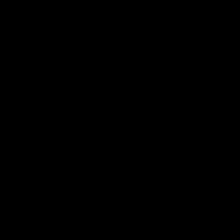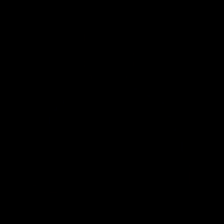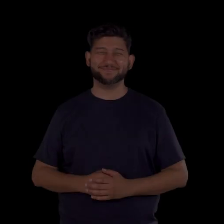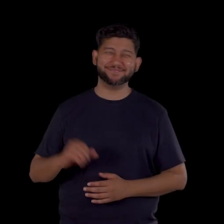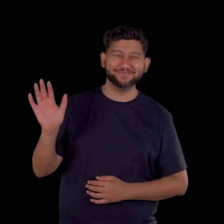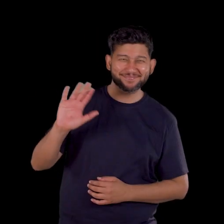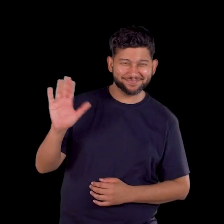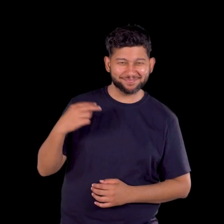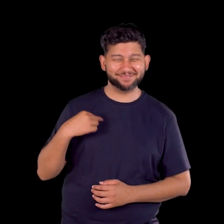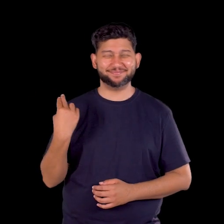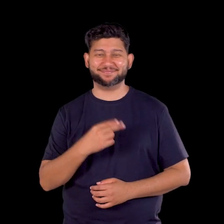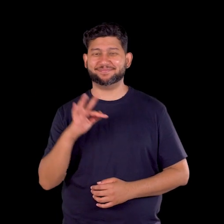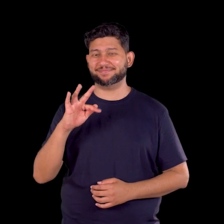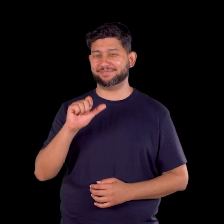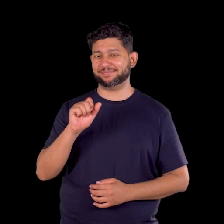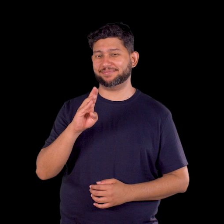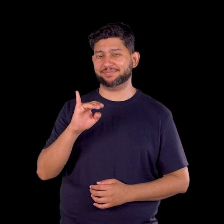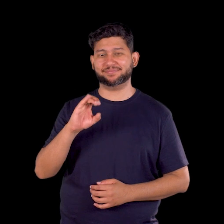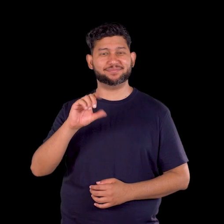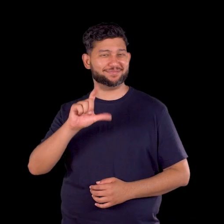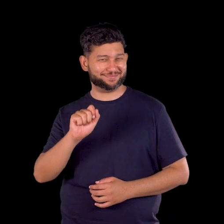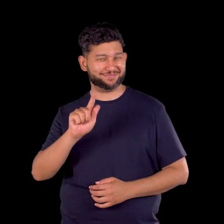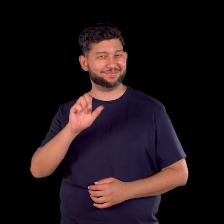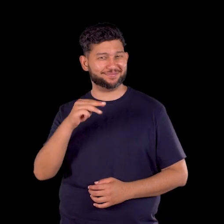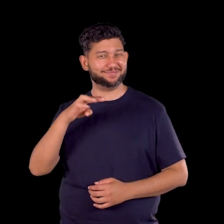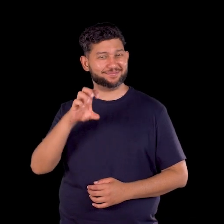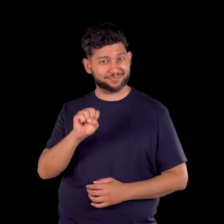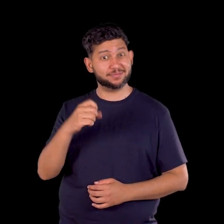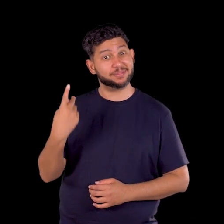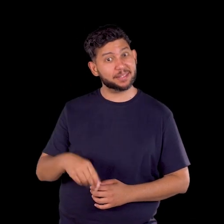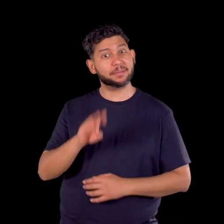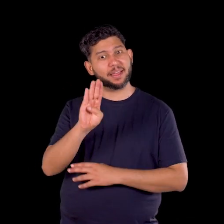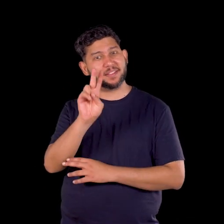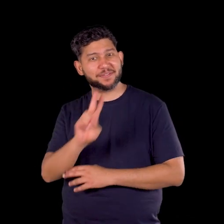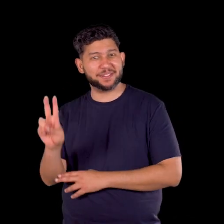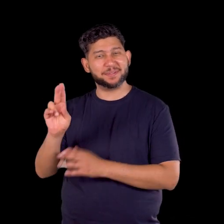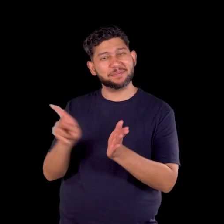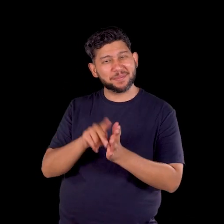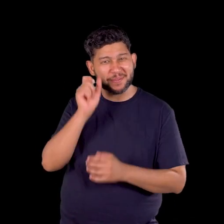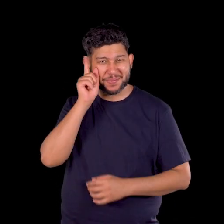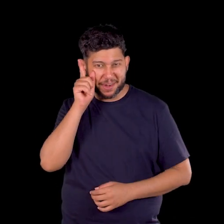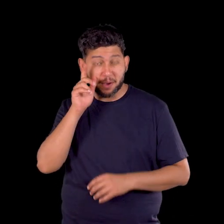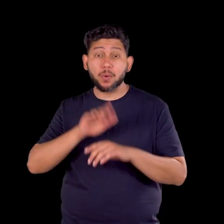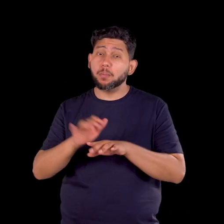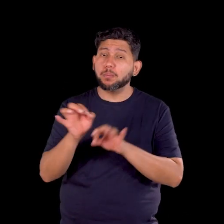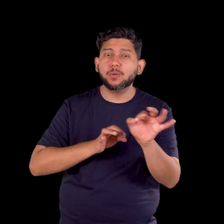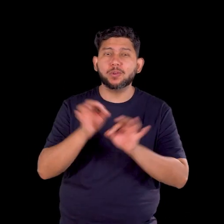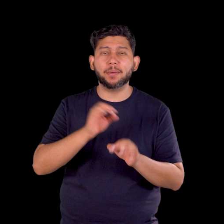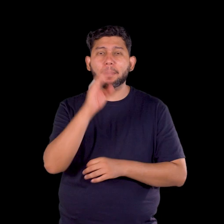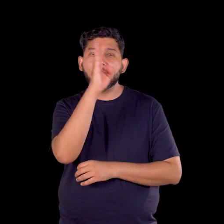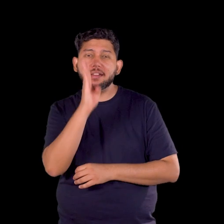Olá, meu nome é Fabiola Gomes e sou analista pedagógica da Bela Vista Cultural, proponente do projeto Caminhos do